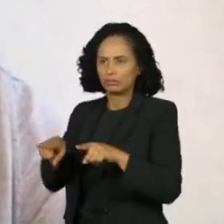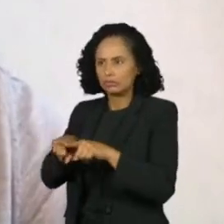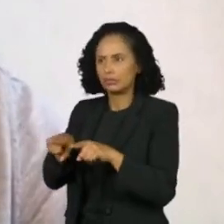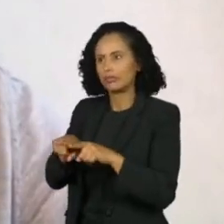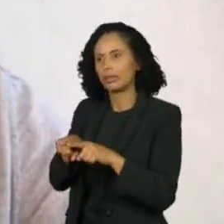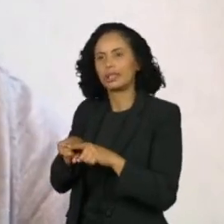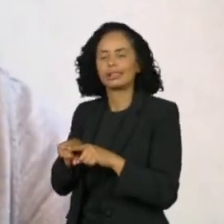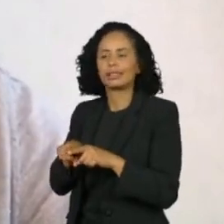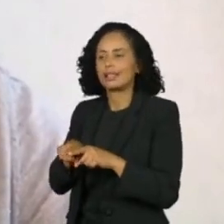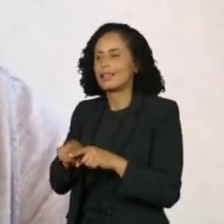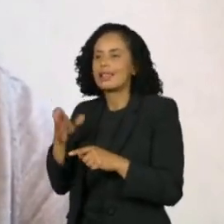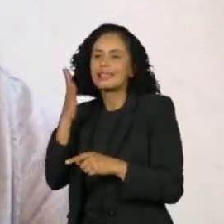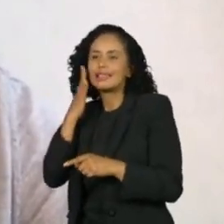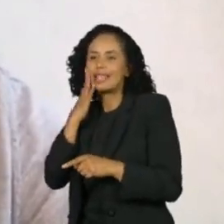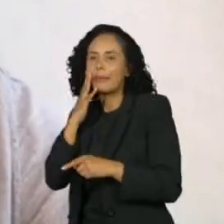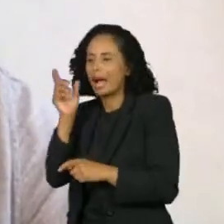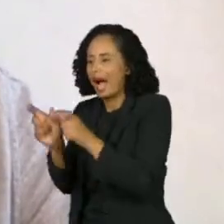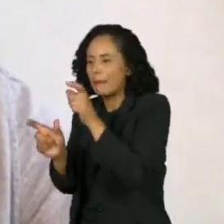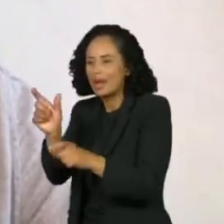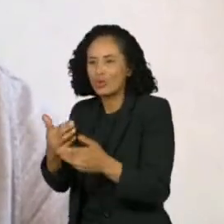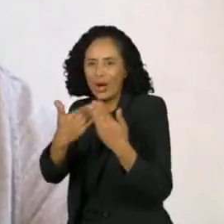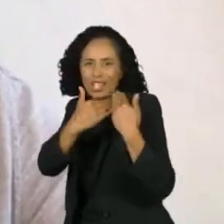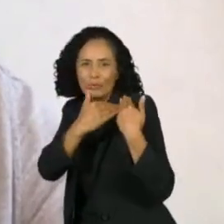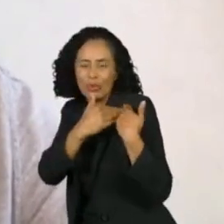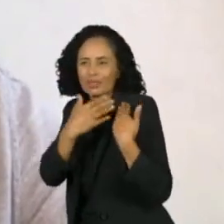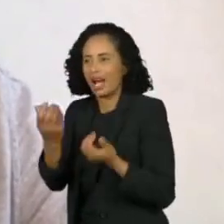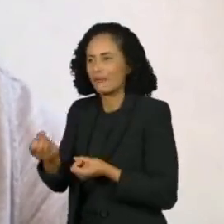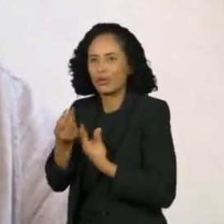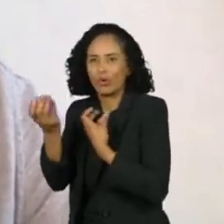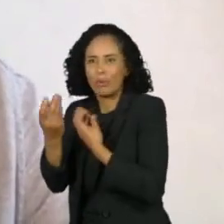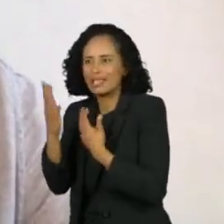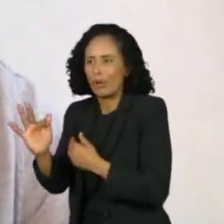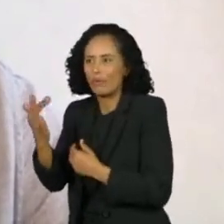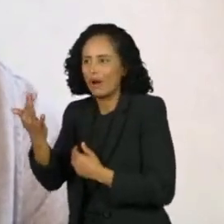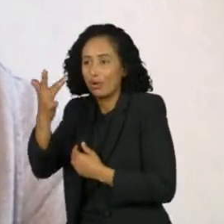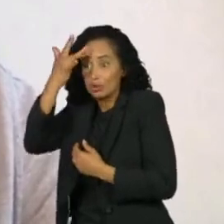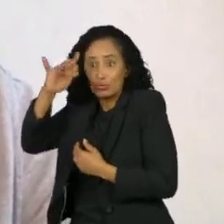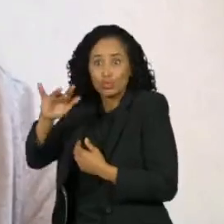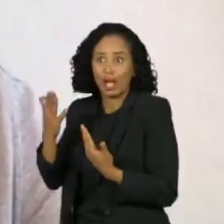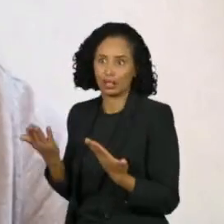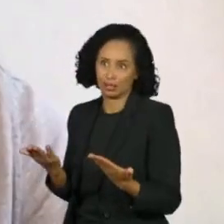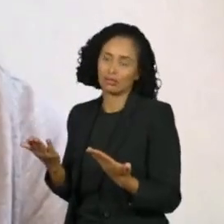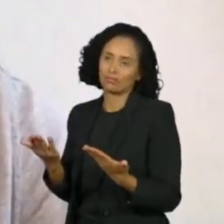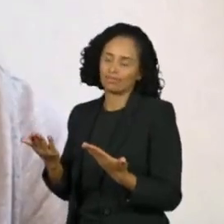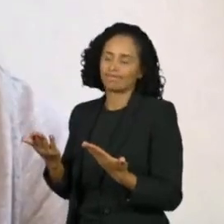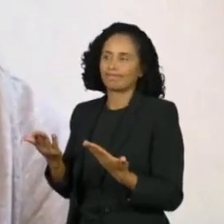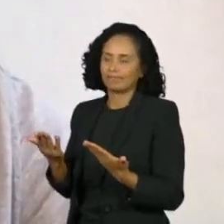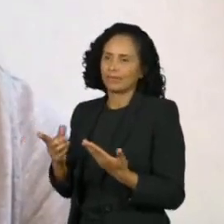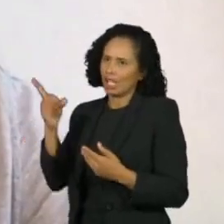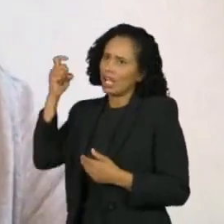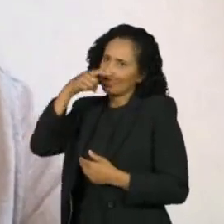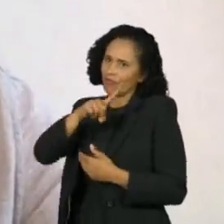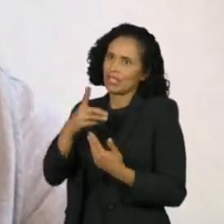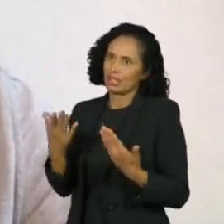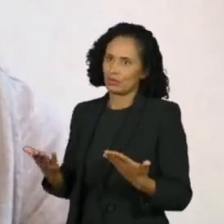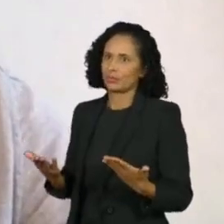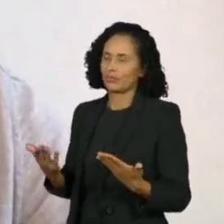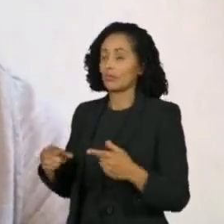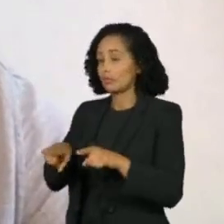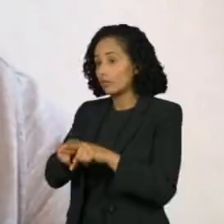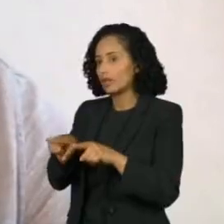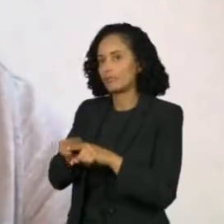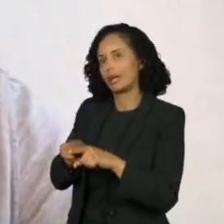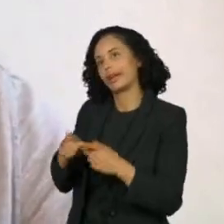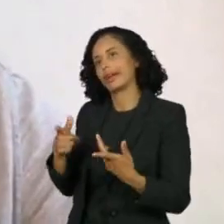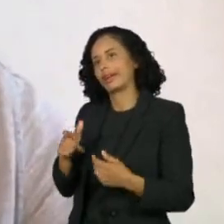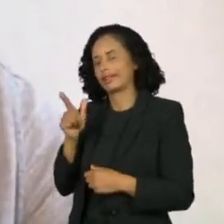os responsáveis, mas também identificar fragilidades de tal forma que, em um outro momento, isso não se concretize. Como diria uma